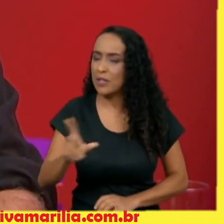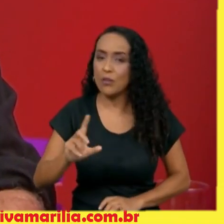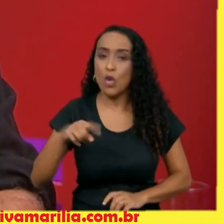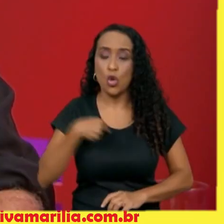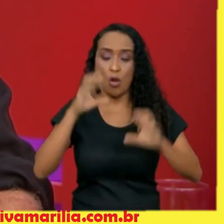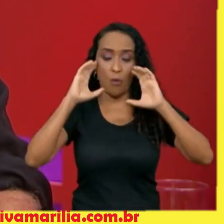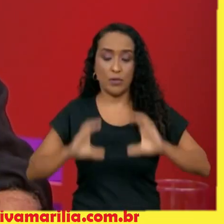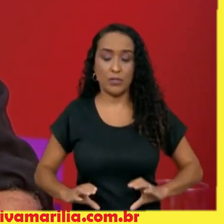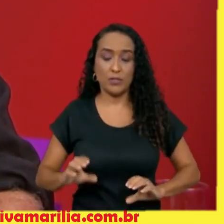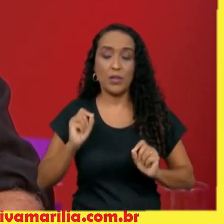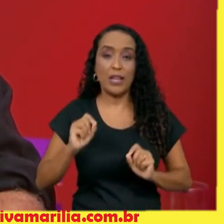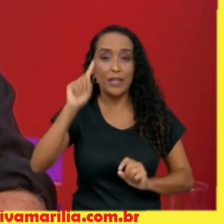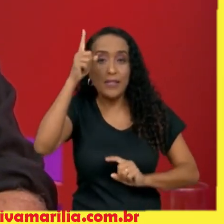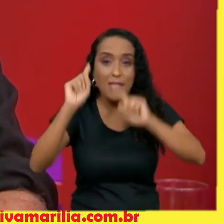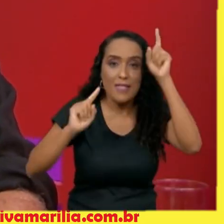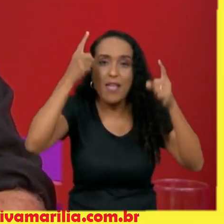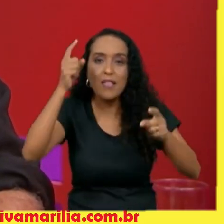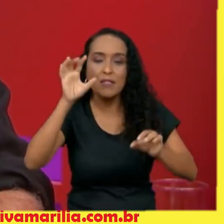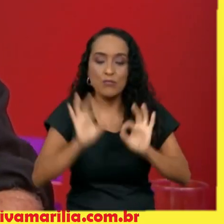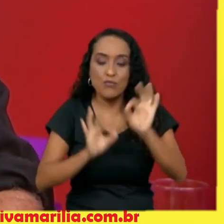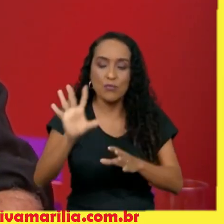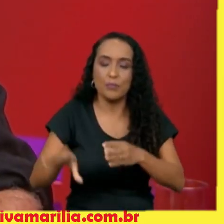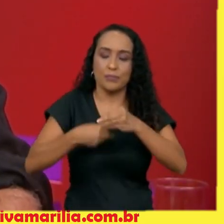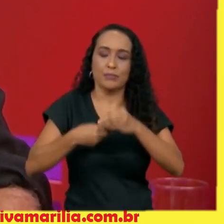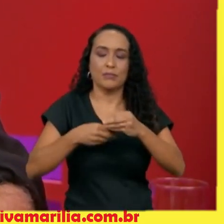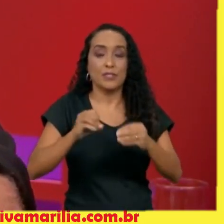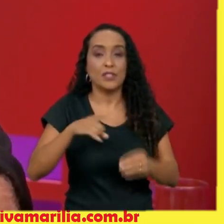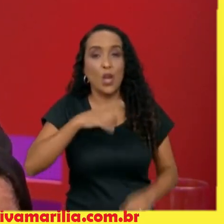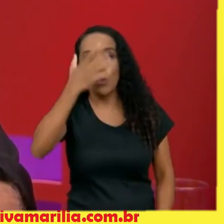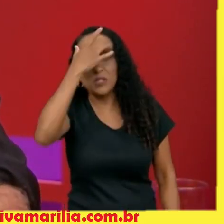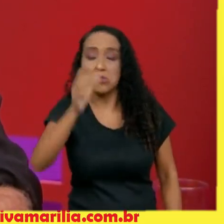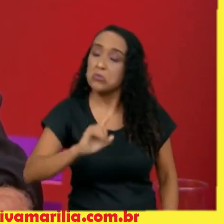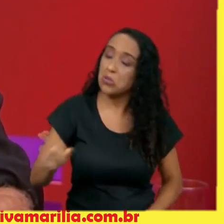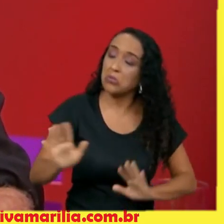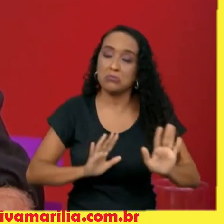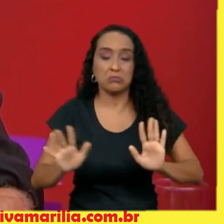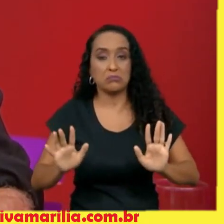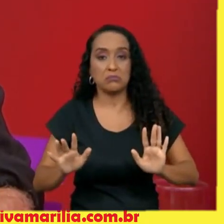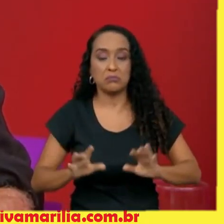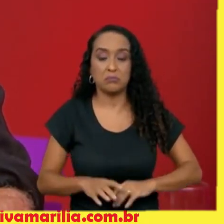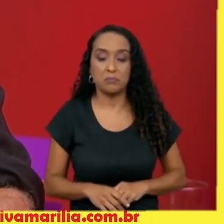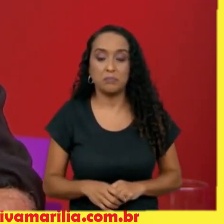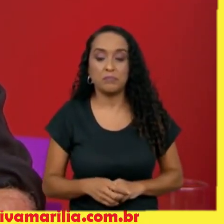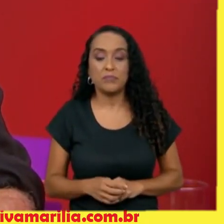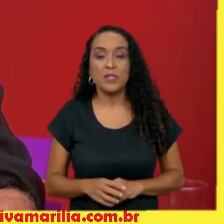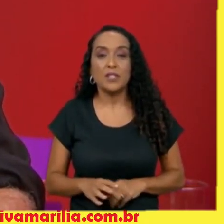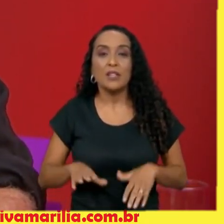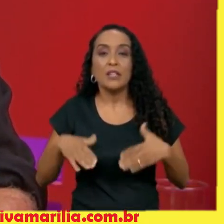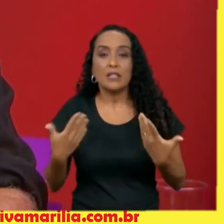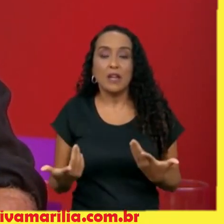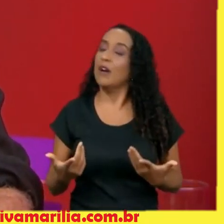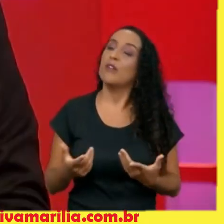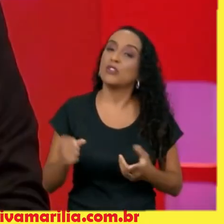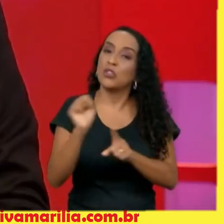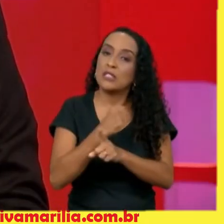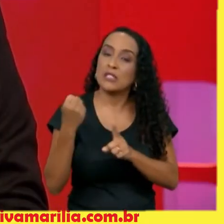comportamento é motivado por ideias, quer a gente tenha consciência disso ou não. E essas ideias já entre nós, pela socialização familiar, o pai